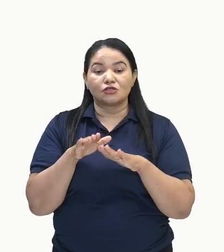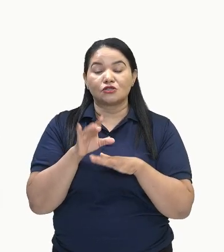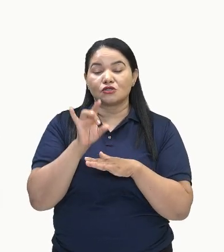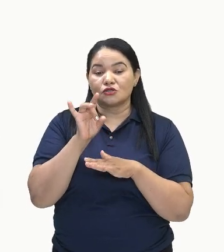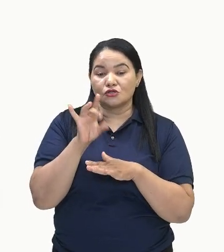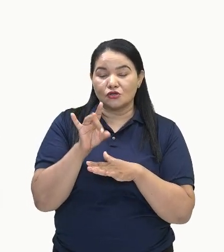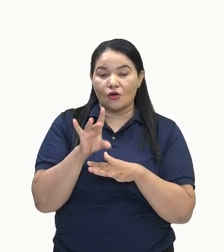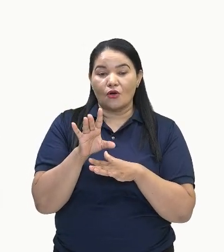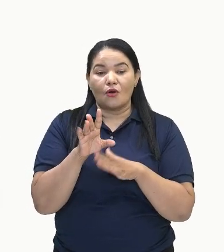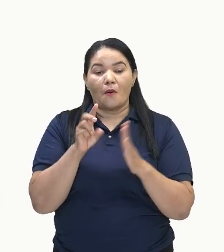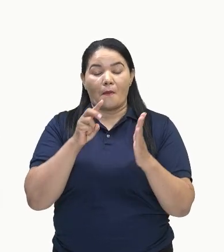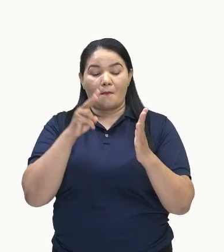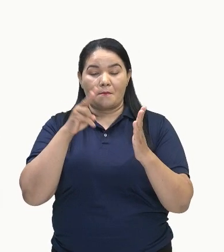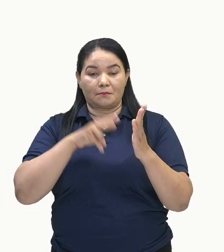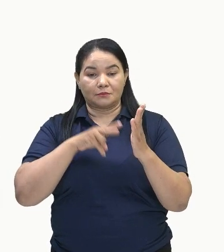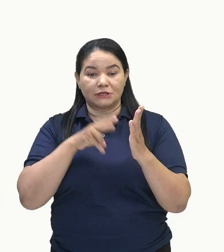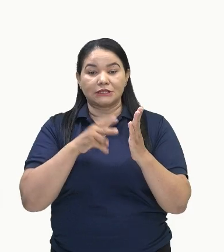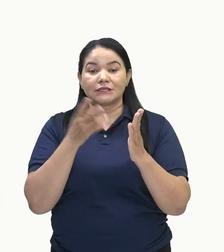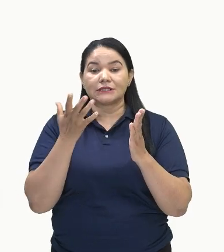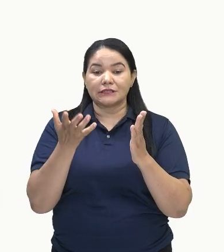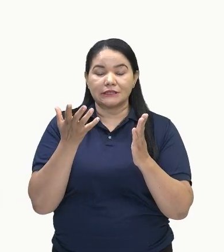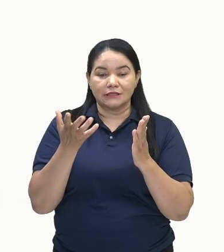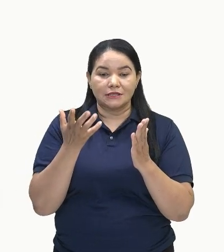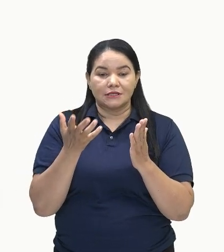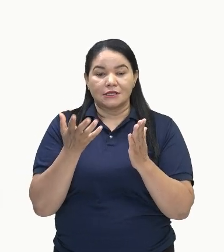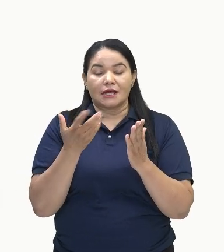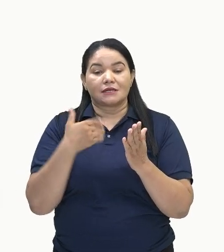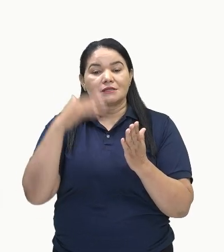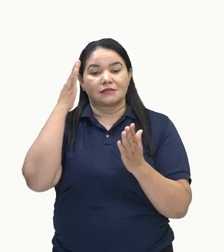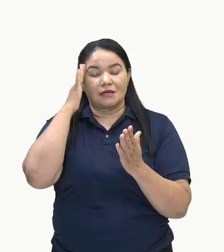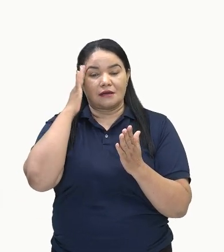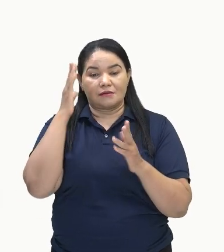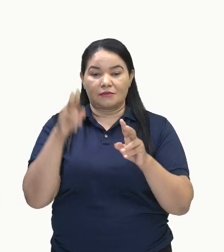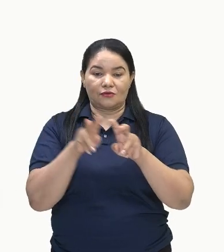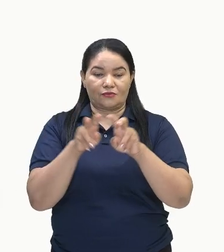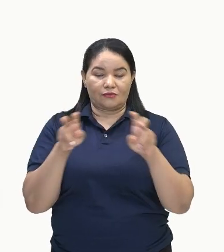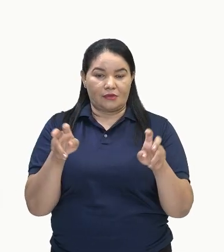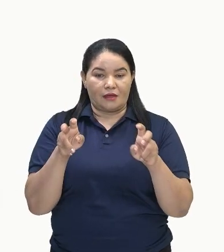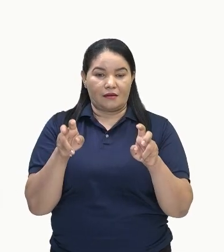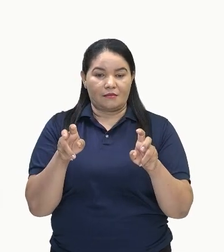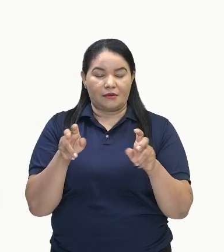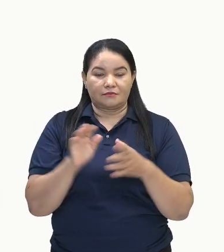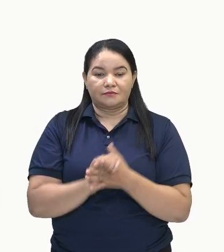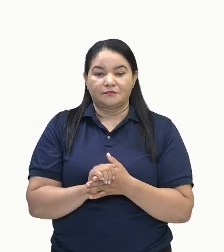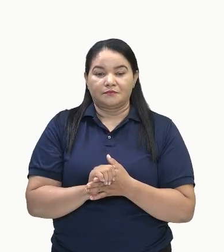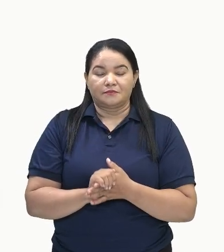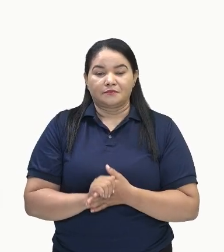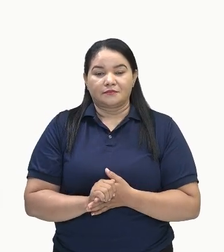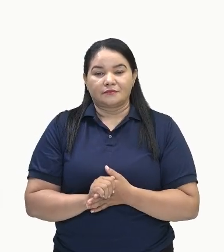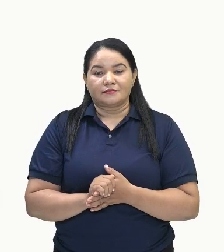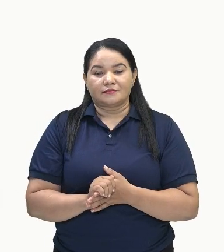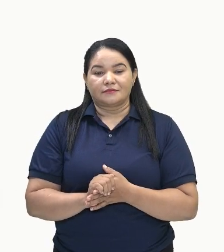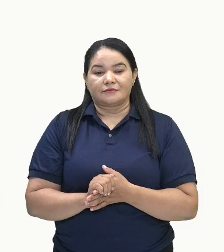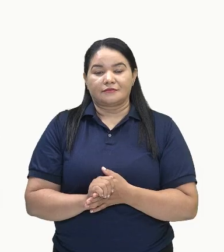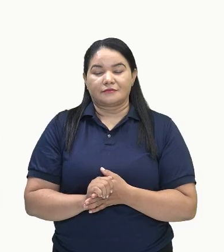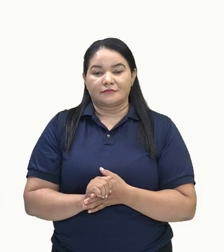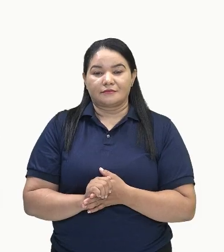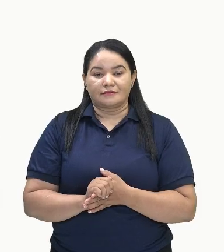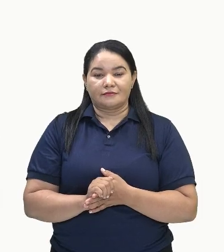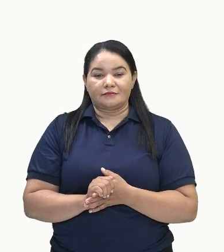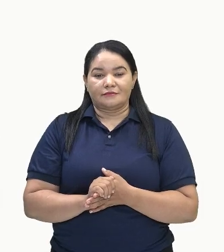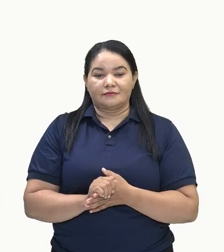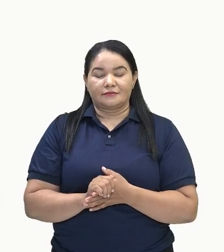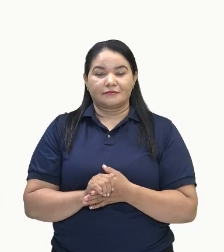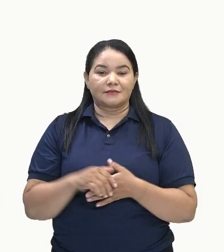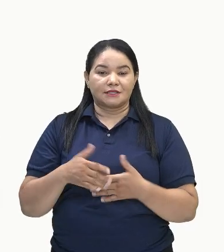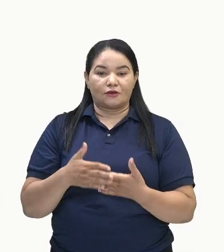o leitor que tem interesse nesta temática, né? Nesse título que aparece. Não vai